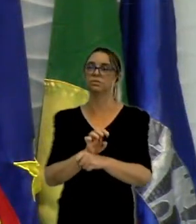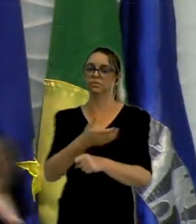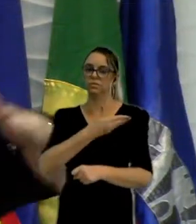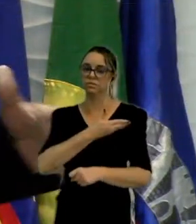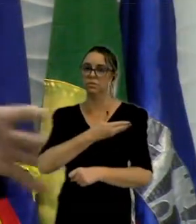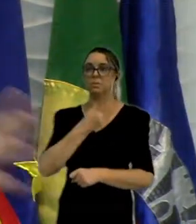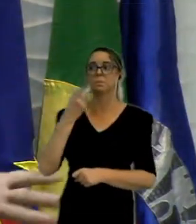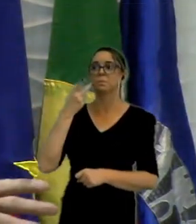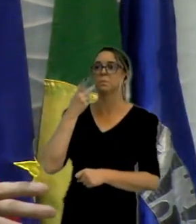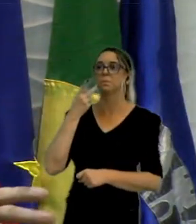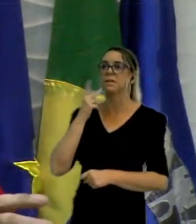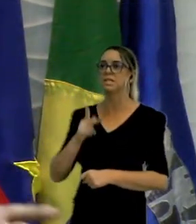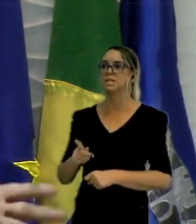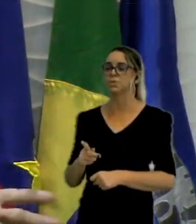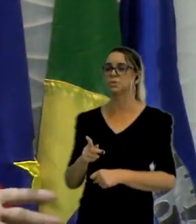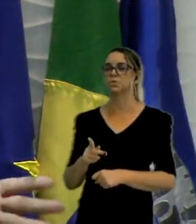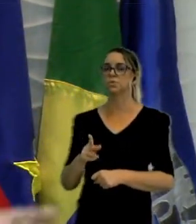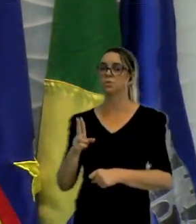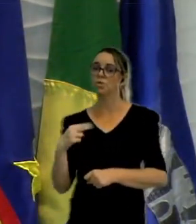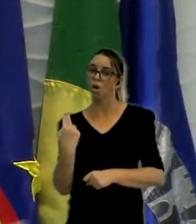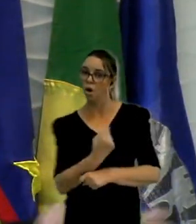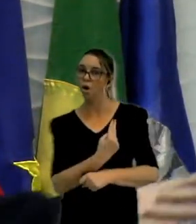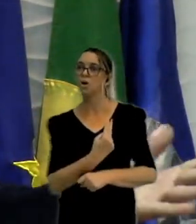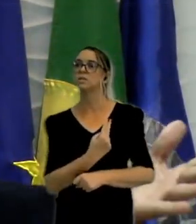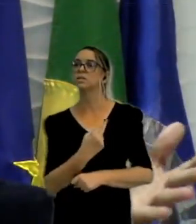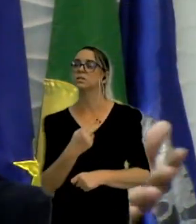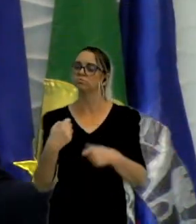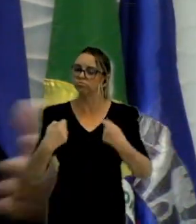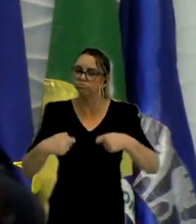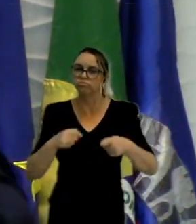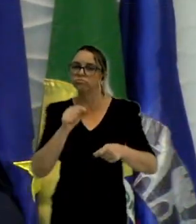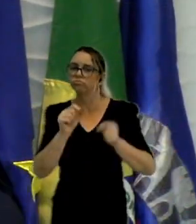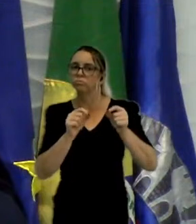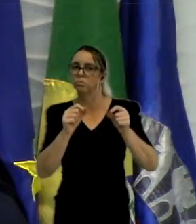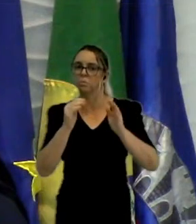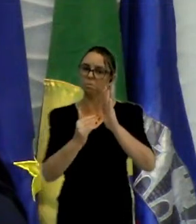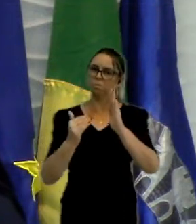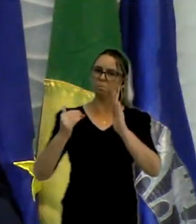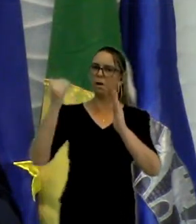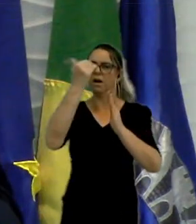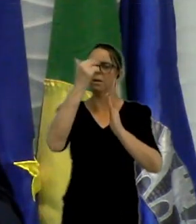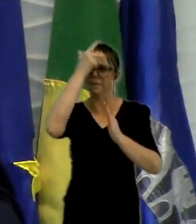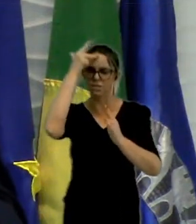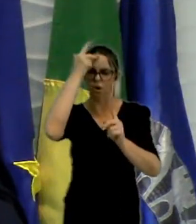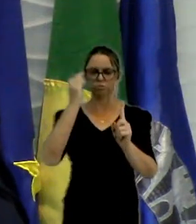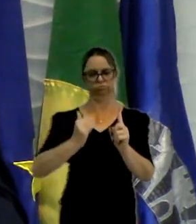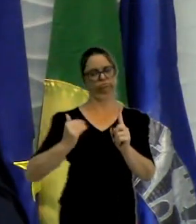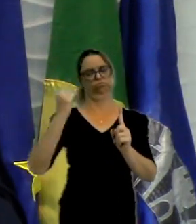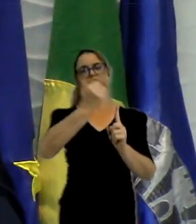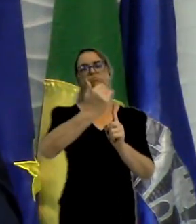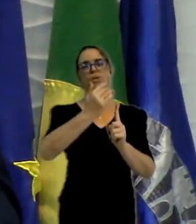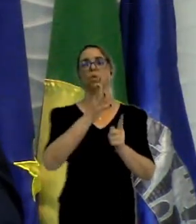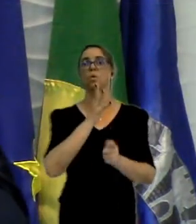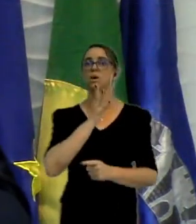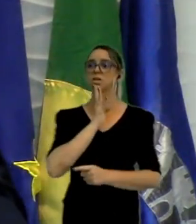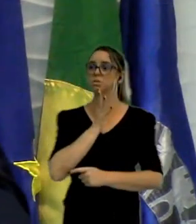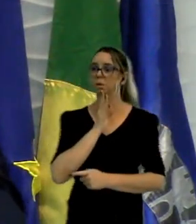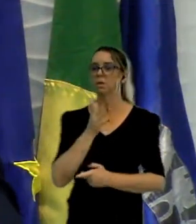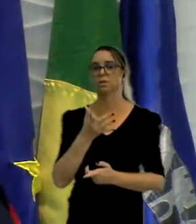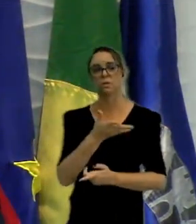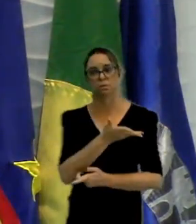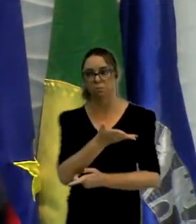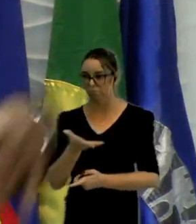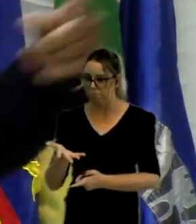nós temos que ter um representante maior, de maior porte, de maior conhecimento, que leve as demandas